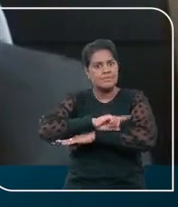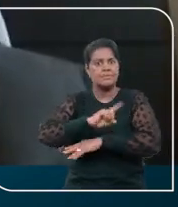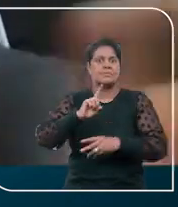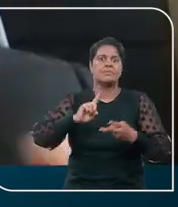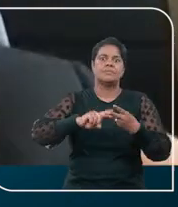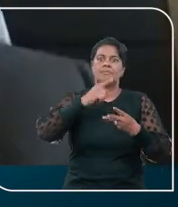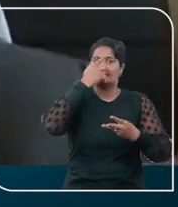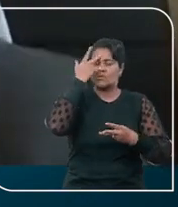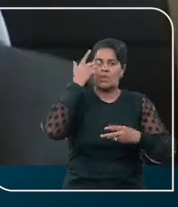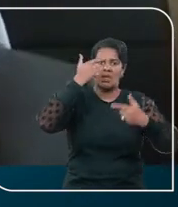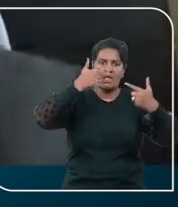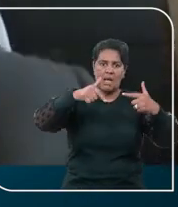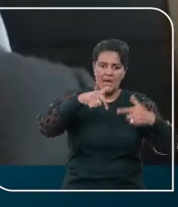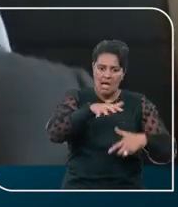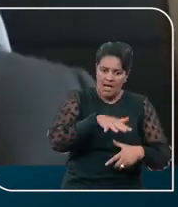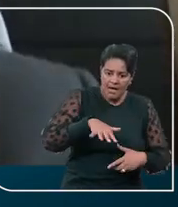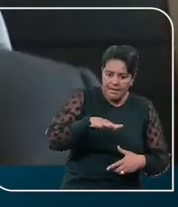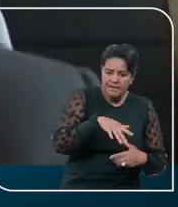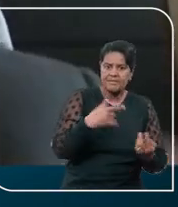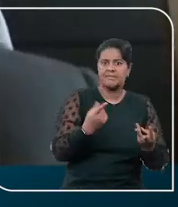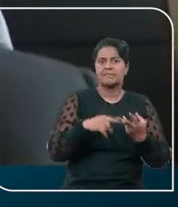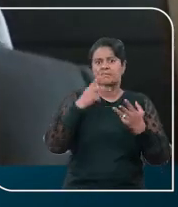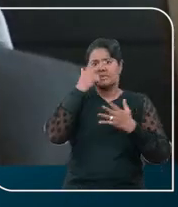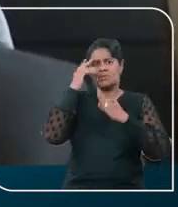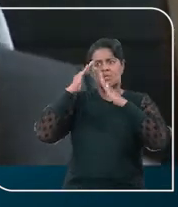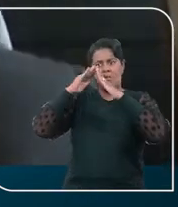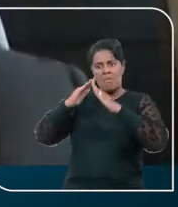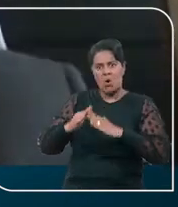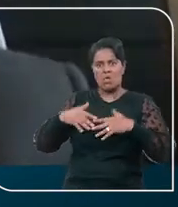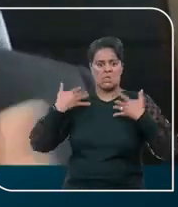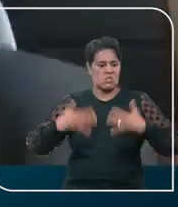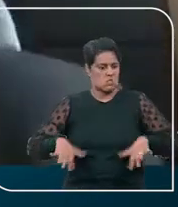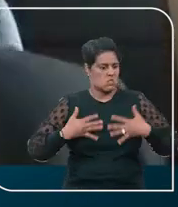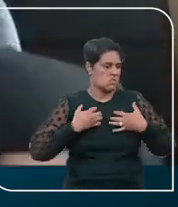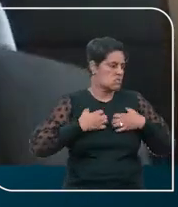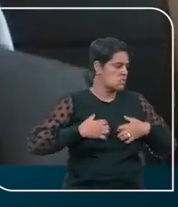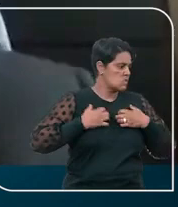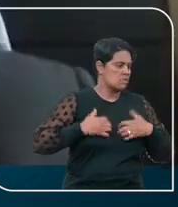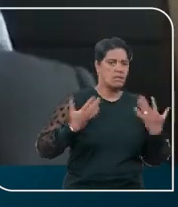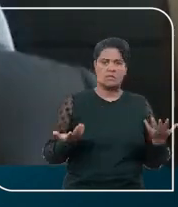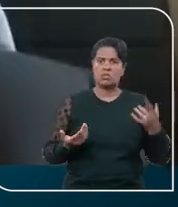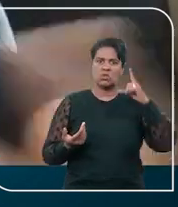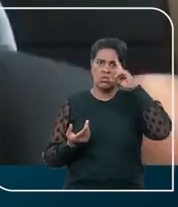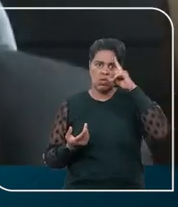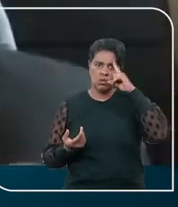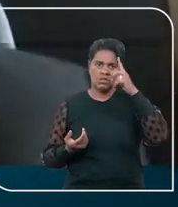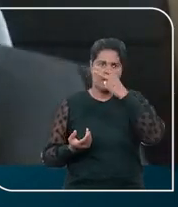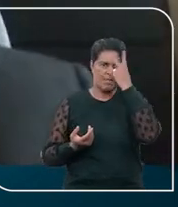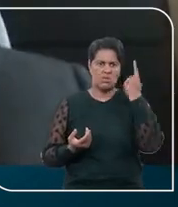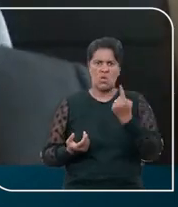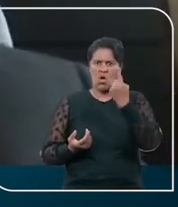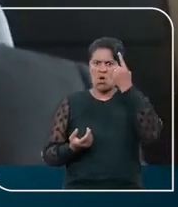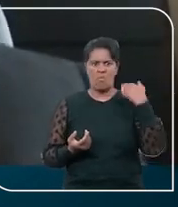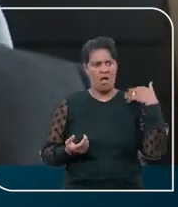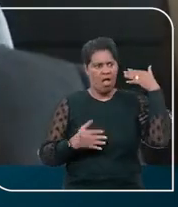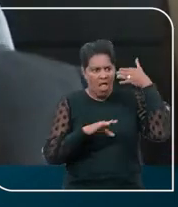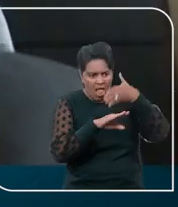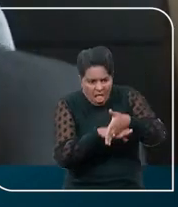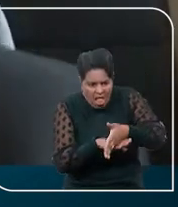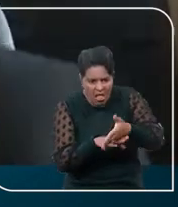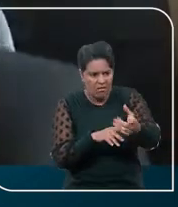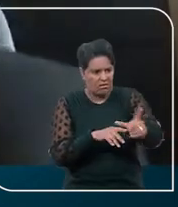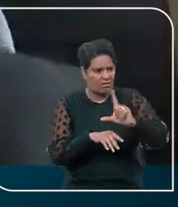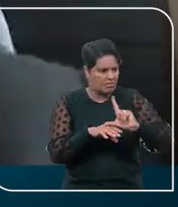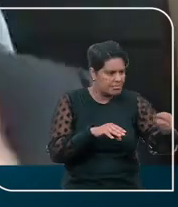condomínio, estressa os moradores da vizinhança. Cada dia uma pessoa entrando e saindo, de repente um local com finalidade